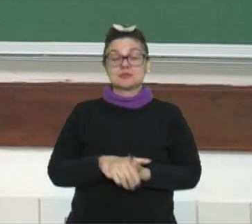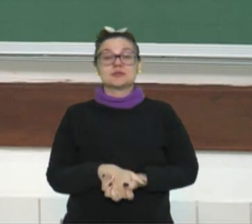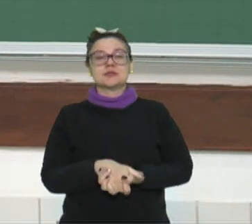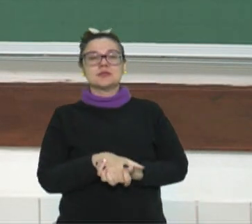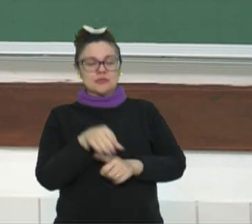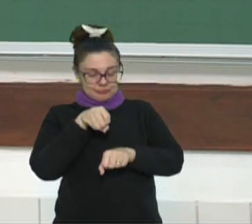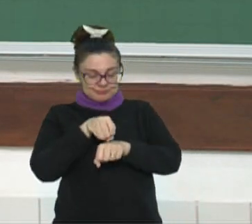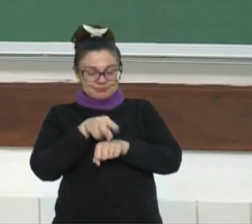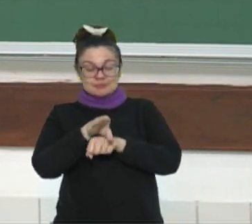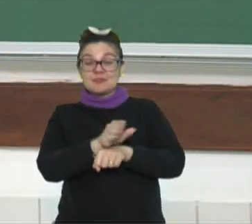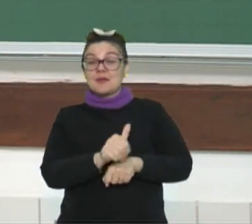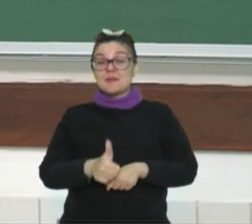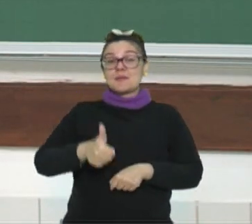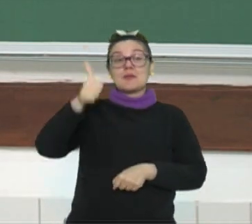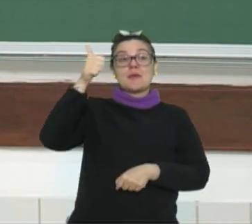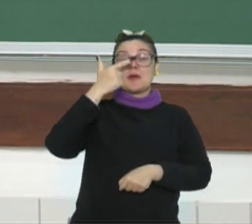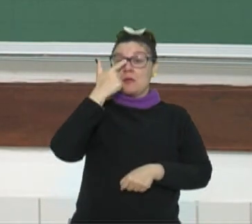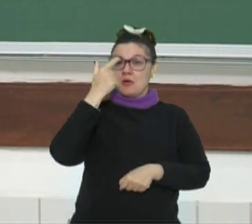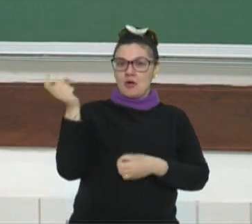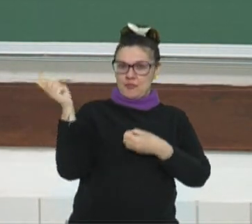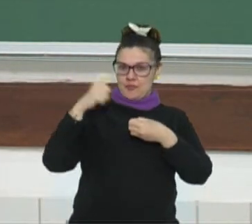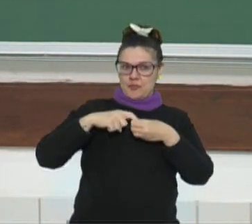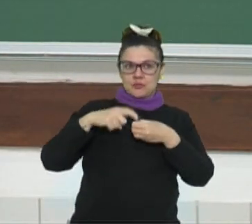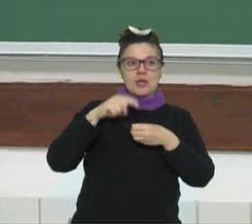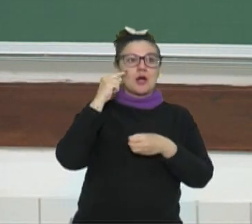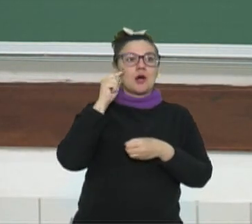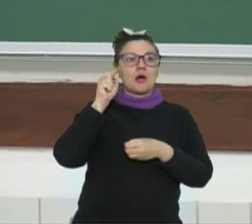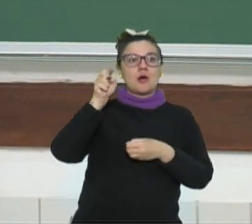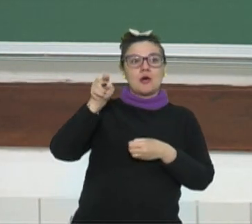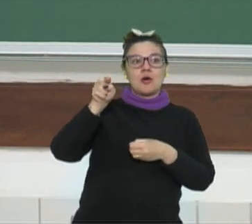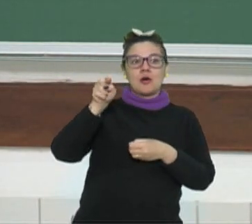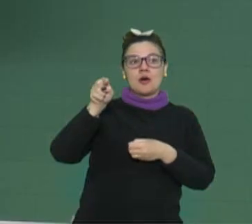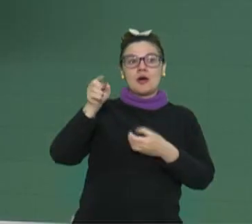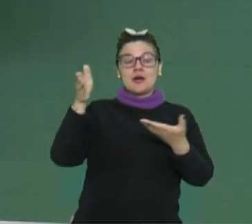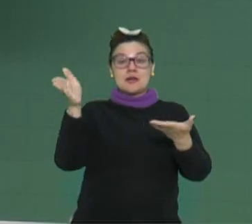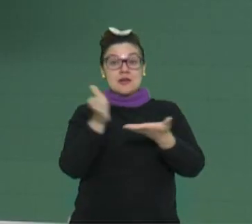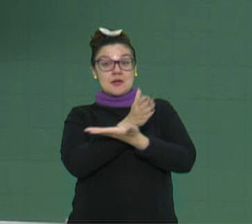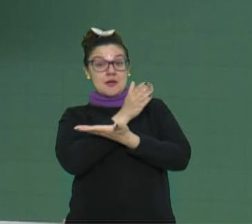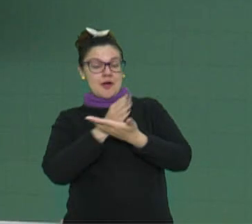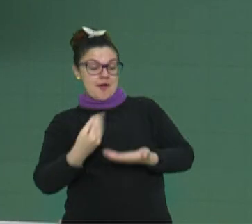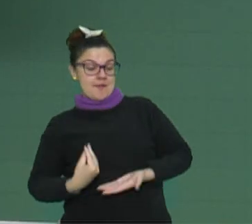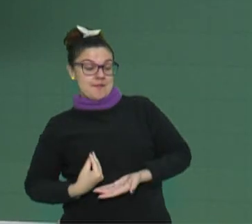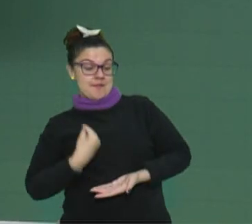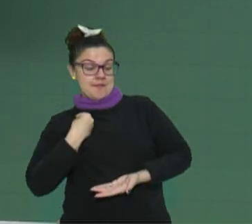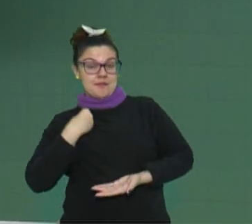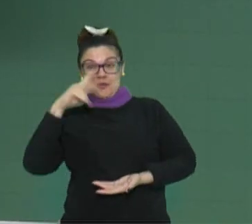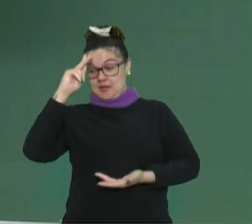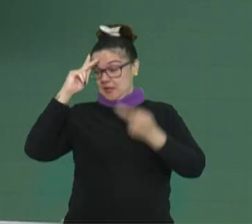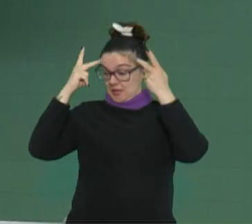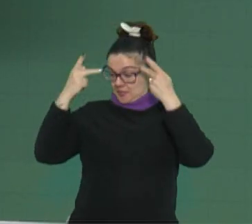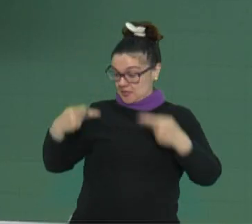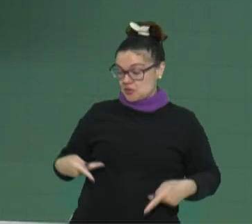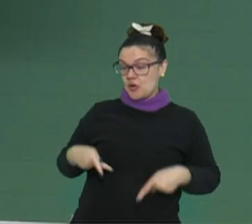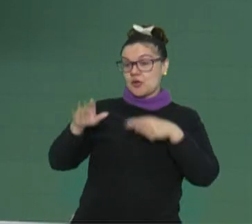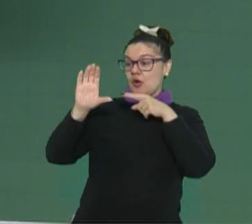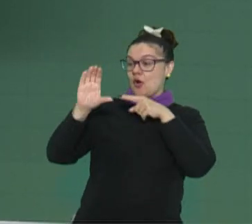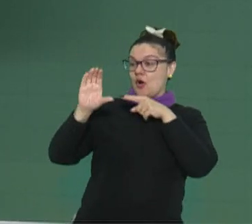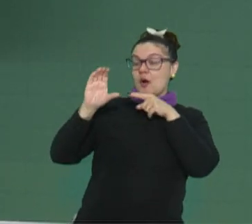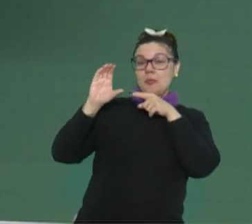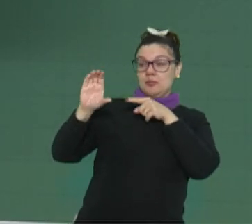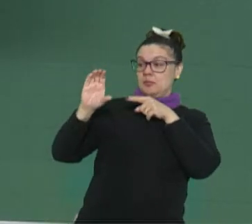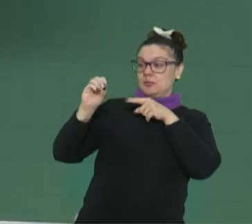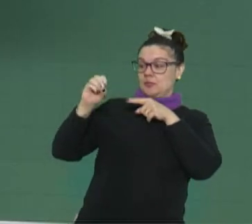pista principal estava aqui, ó. Vou voltar aqui alguns slides. Distinção entre a vida humana, a condição humana. Quando eu